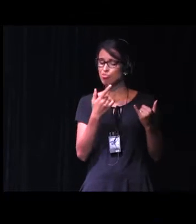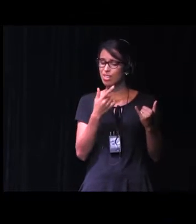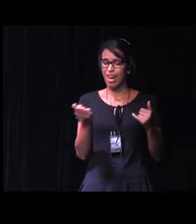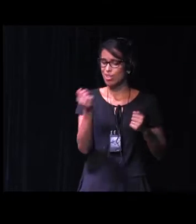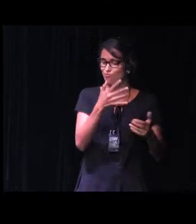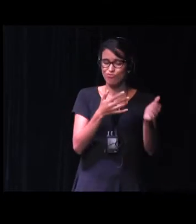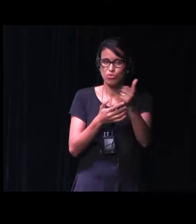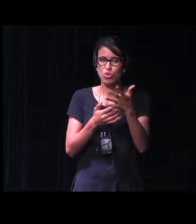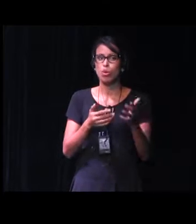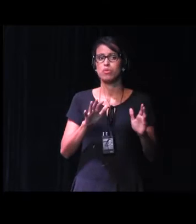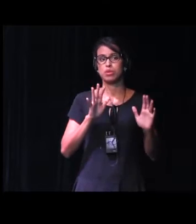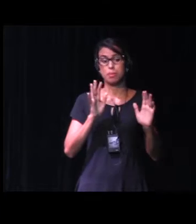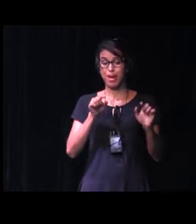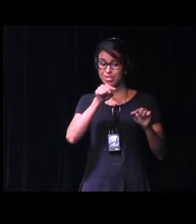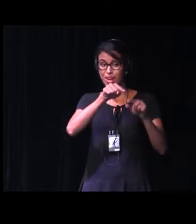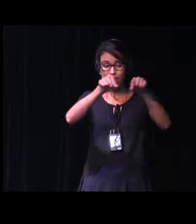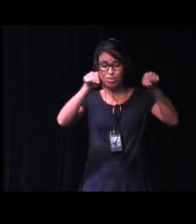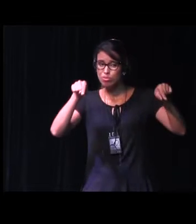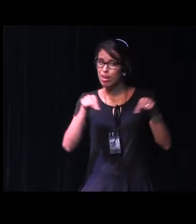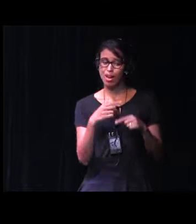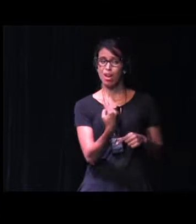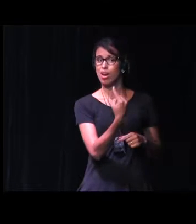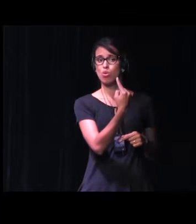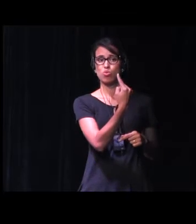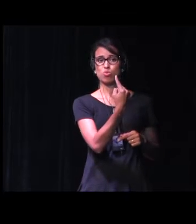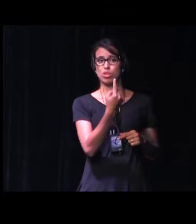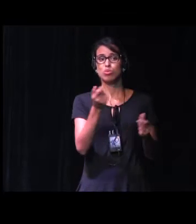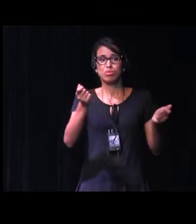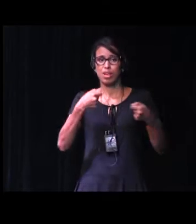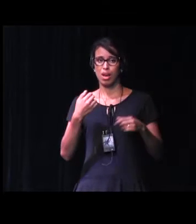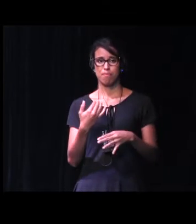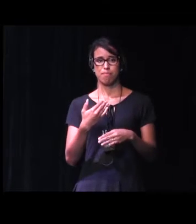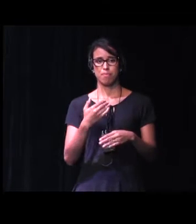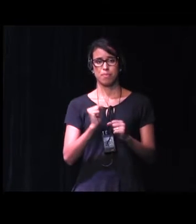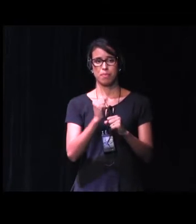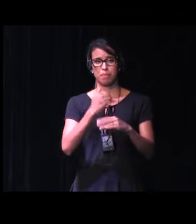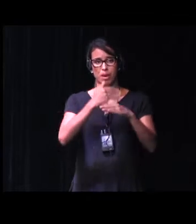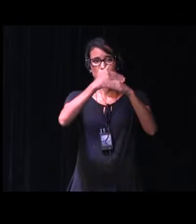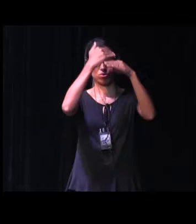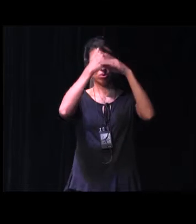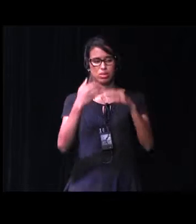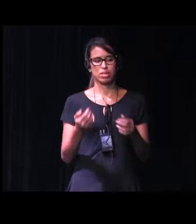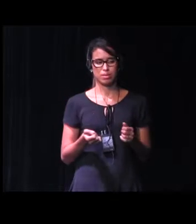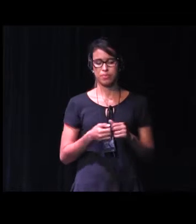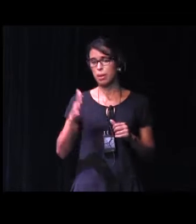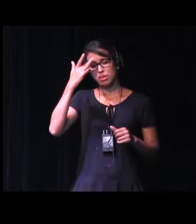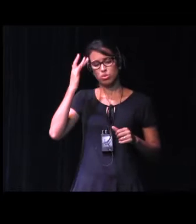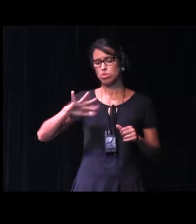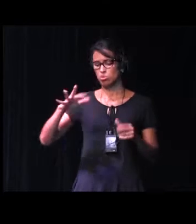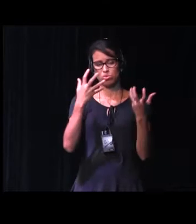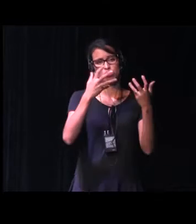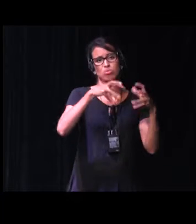E nesse espaço parece impossível de se recriar, mas nós devemos pensar que às vezes são os únicos lotes que